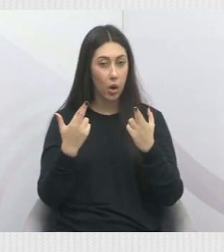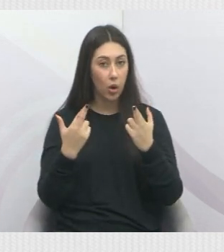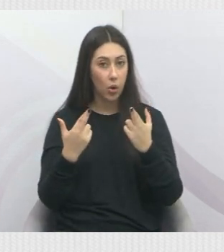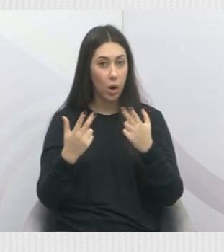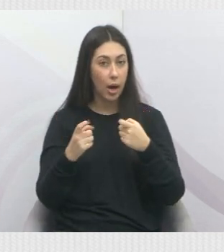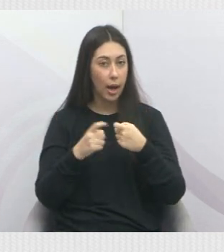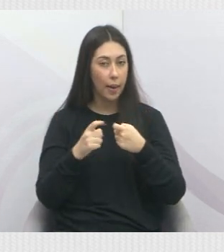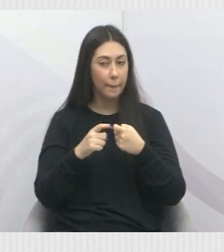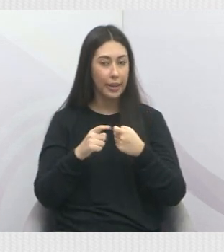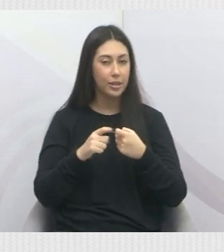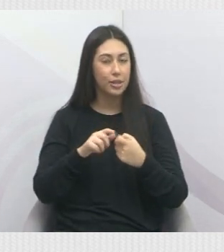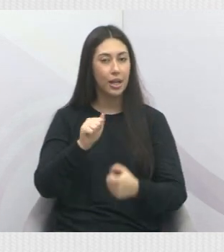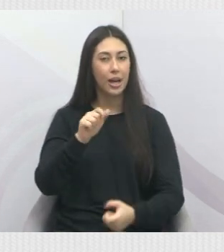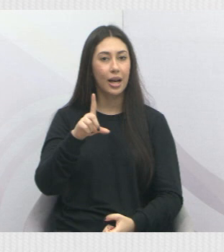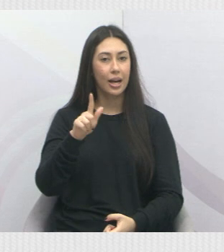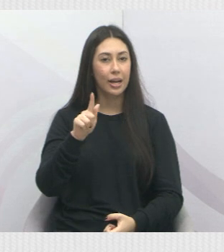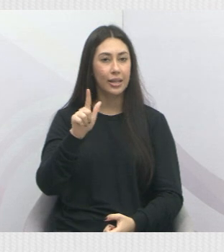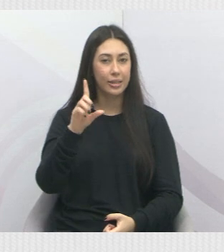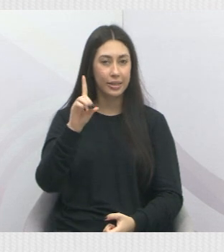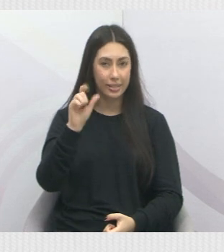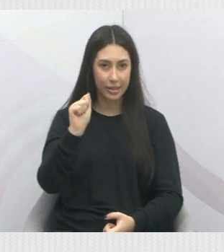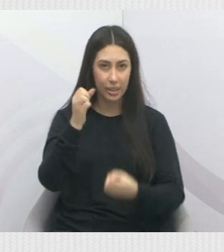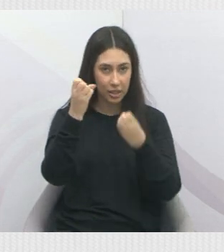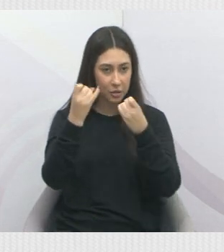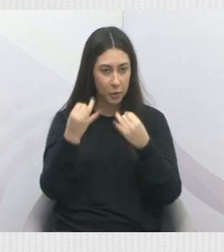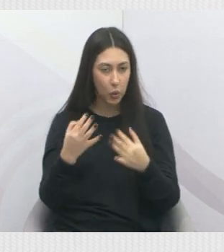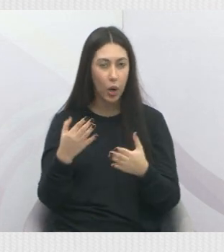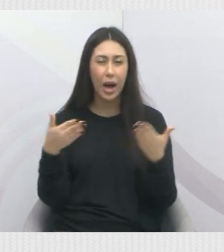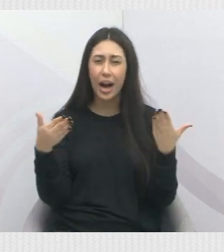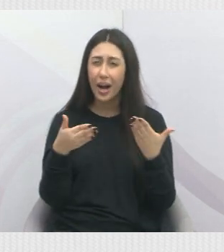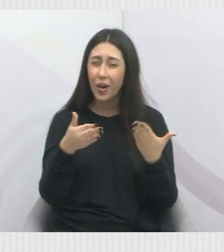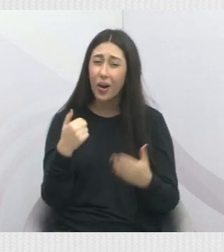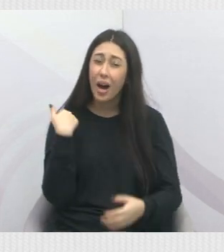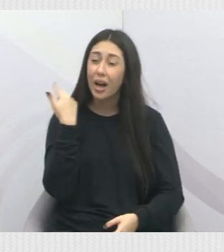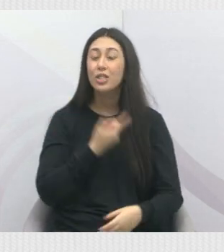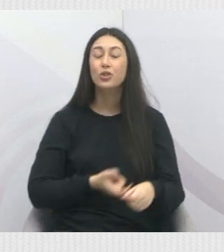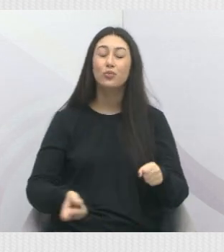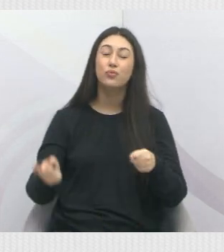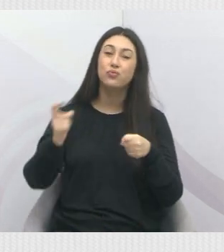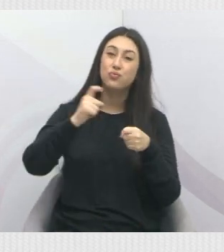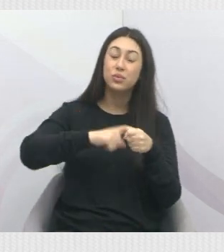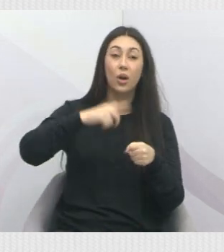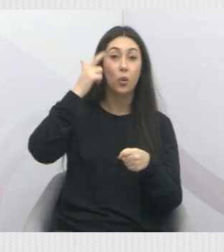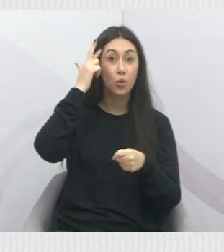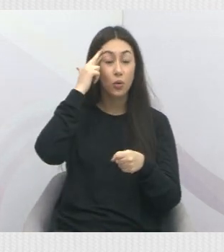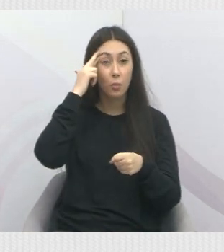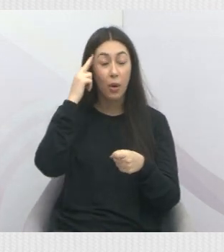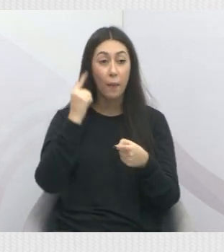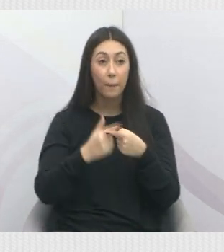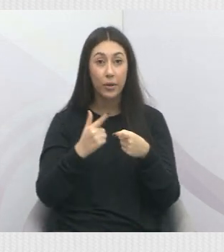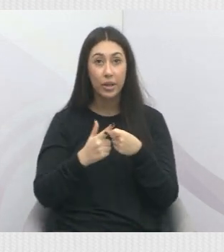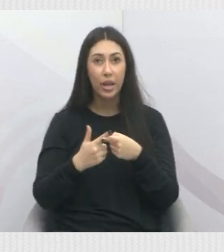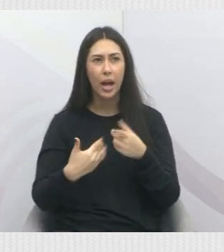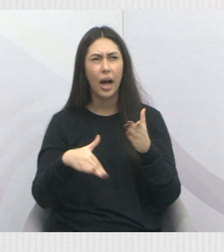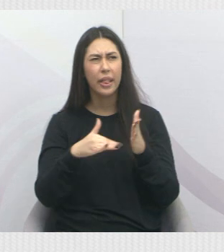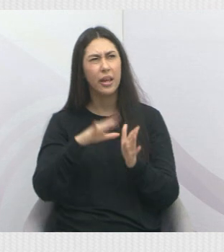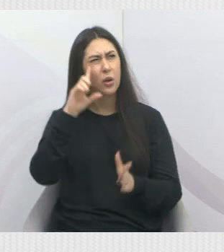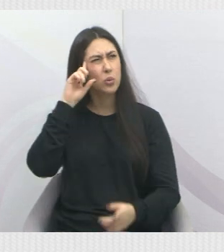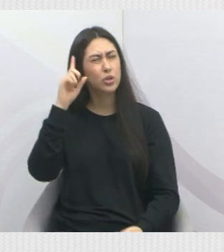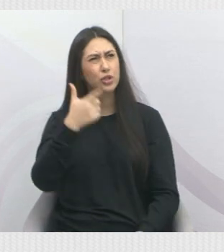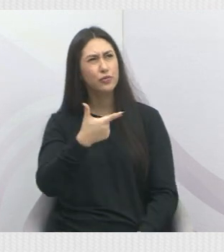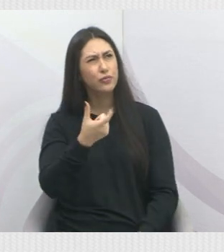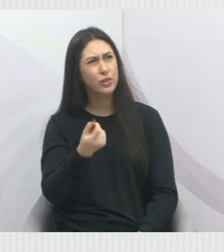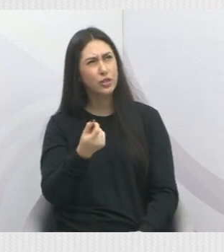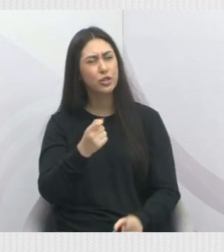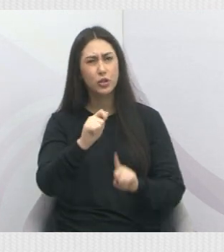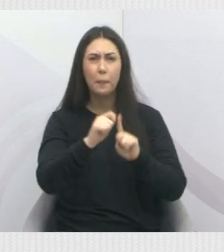explicando no começo. A gente vai começar a retomada aí das cirurgias, porque a Santa Casa, até dia 20 de fevereiro, teve